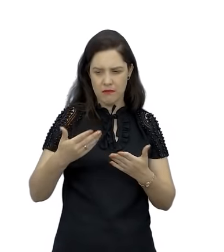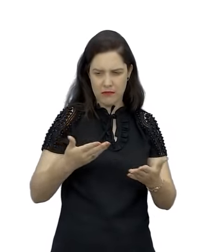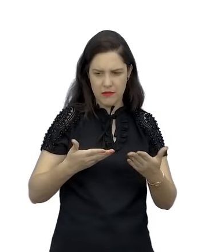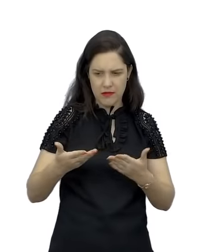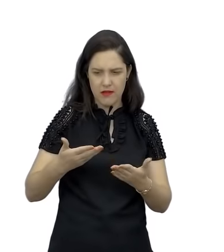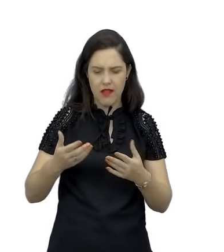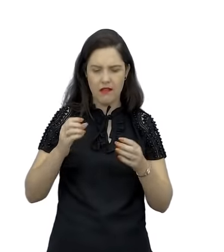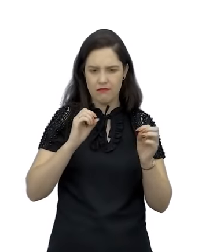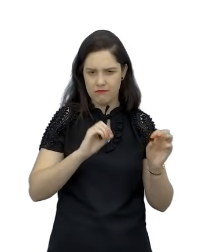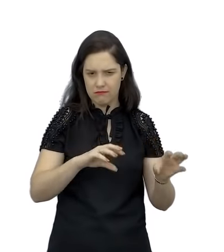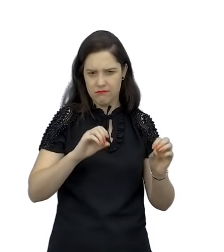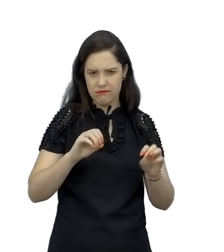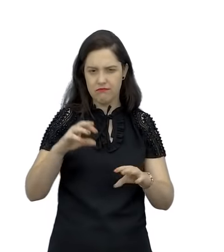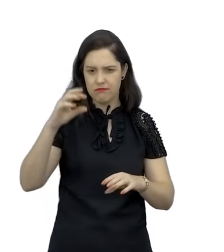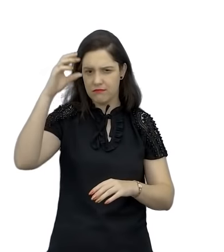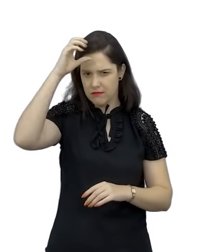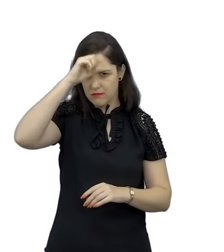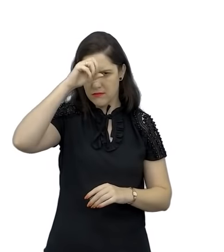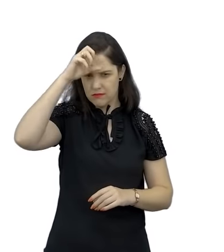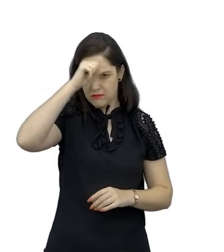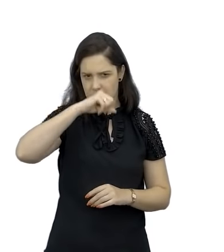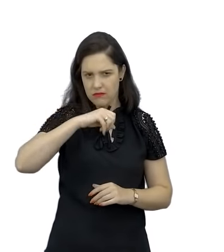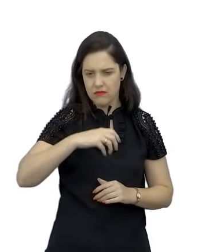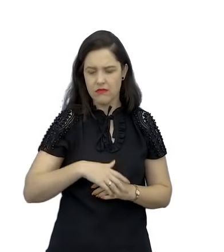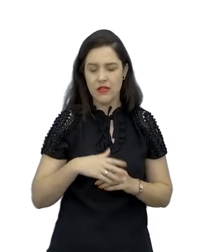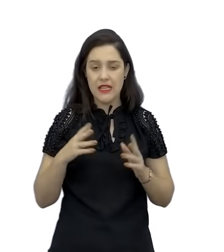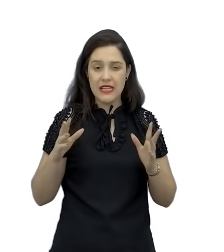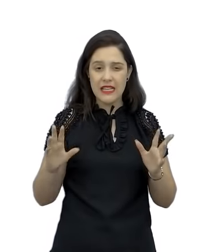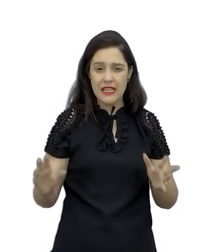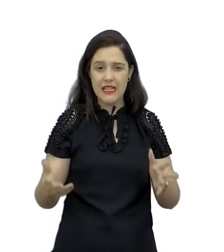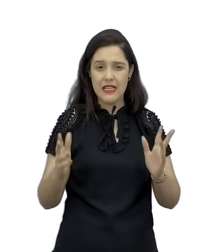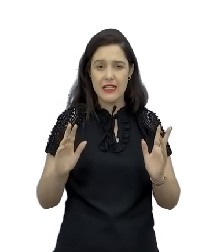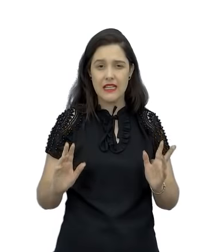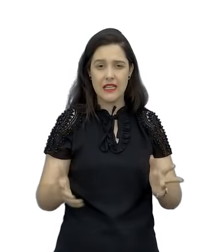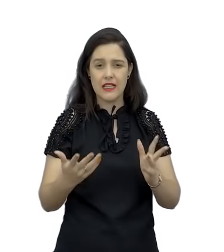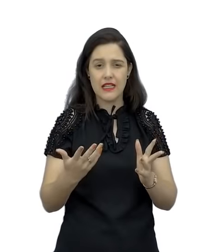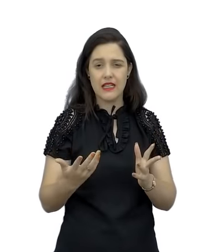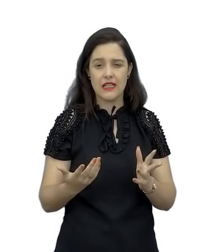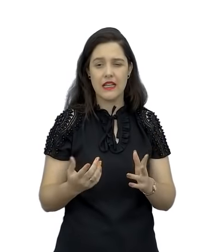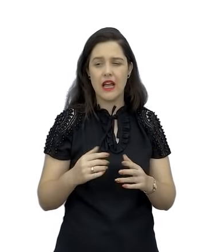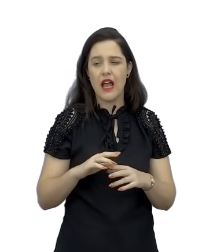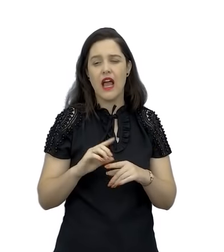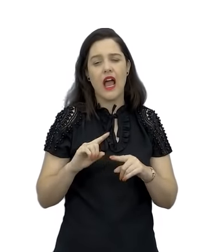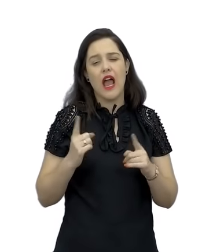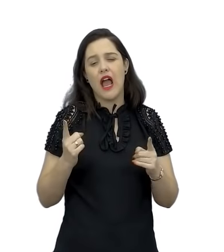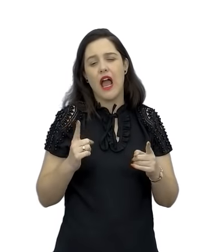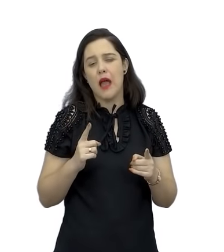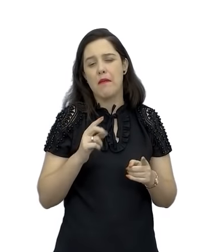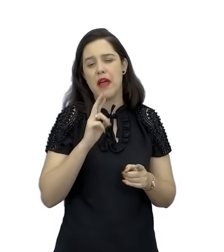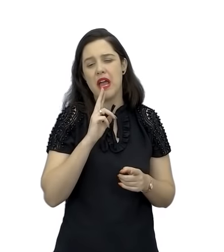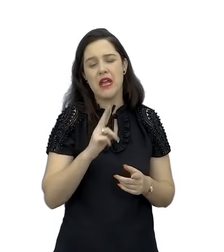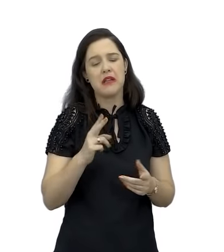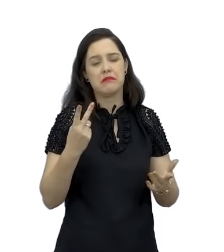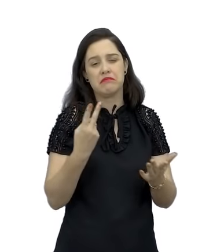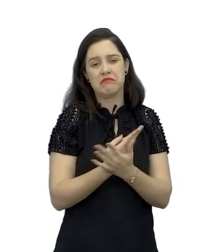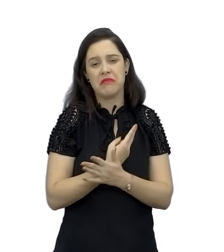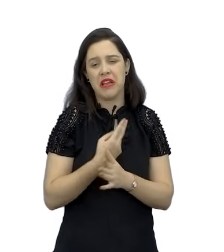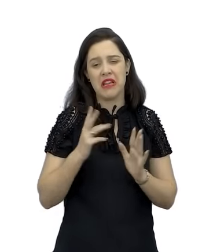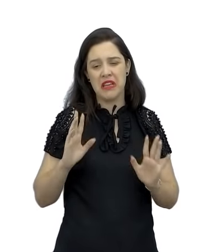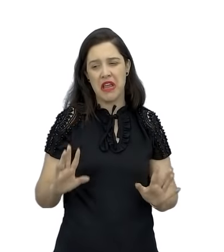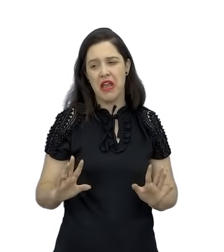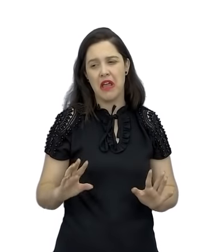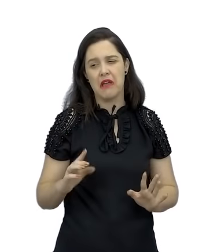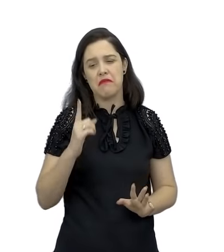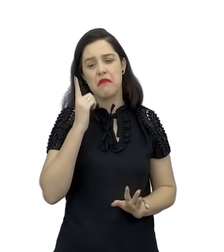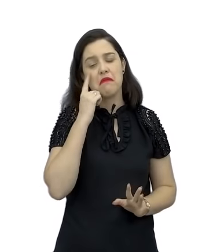ensino e de aprendizagem, né? Incentivar. Ai, mas essa resposta está errada. Ah, vamos pensar de novo. Um fala assim, está errado.